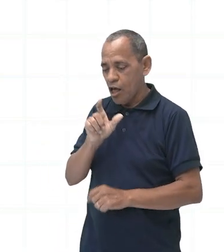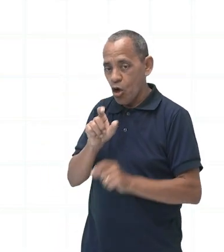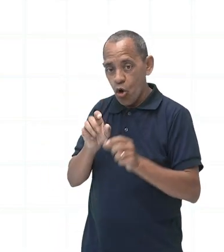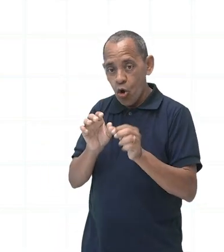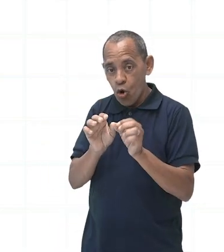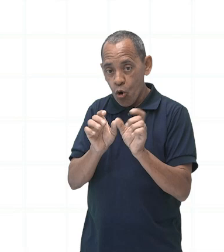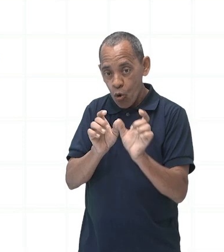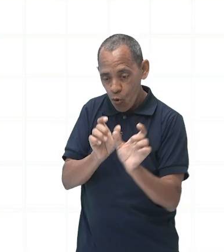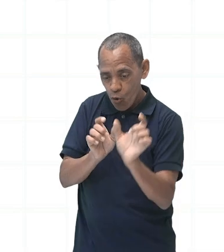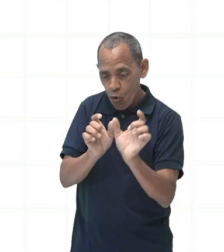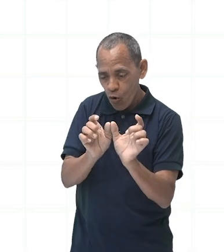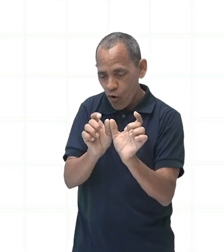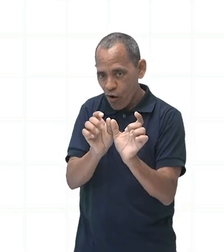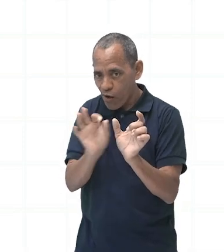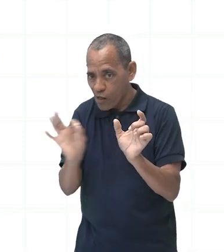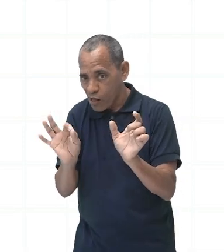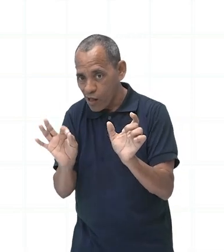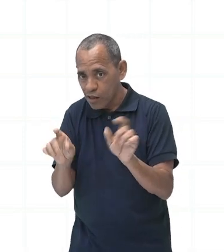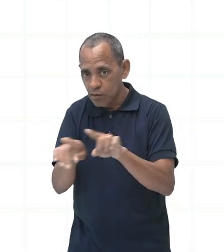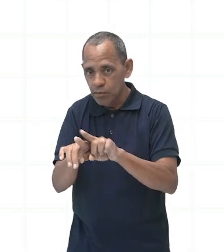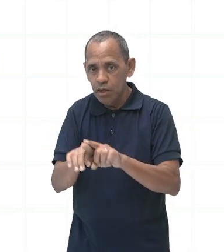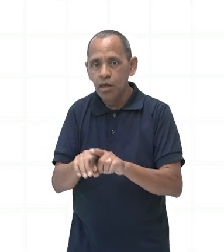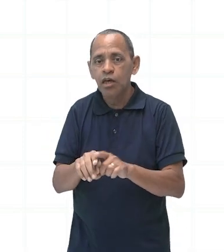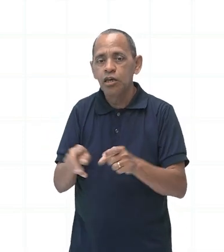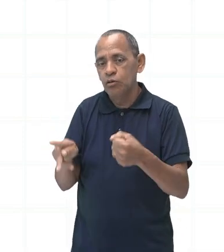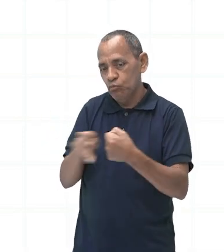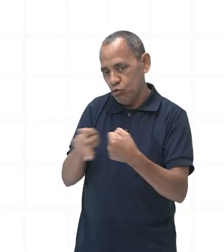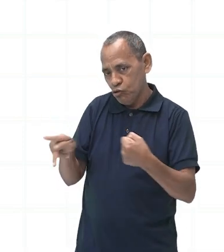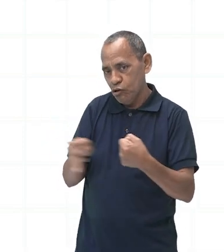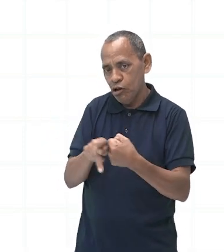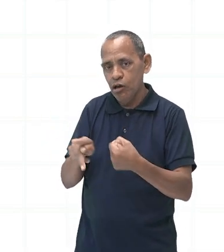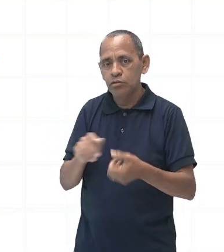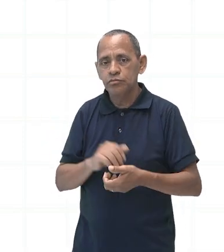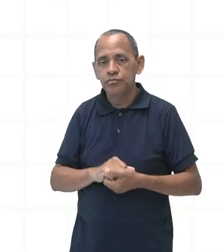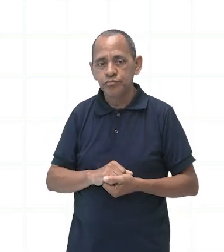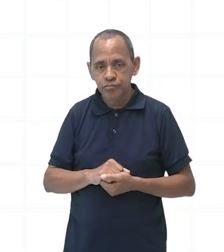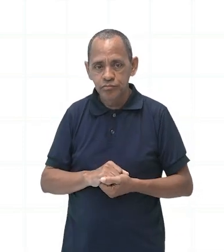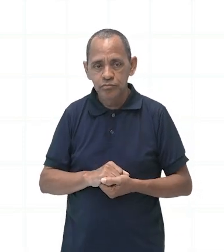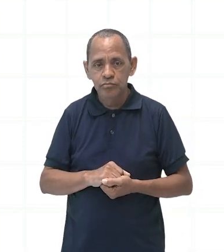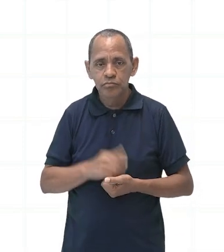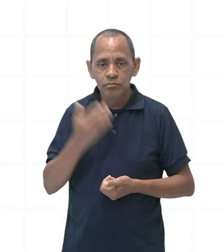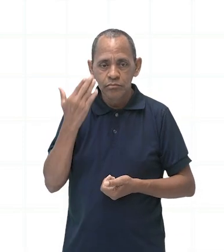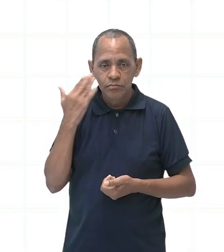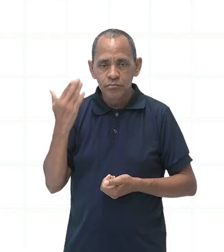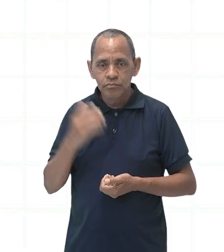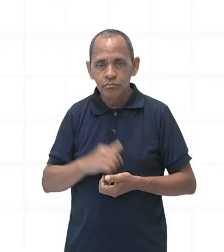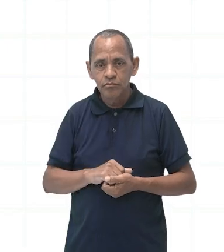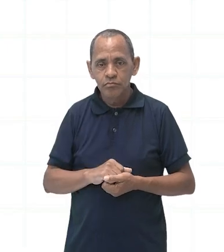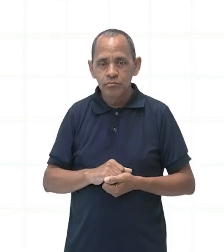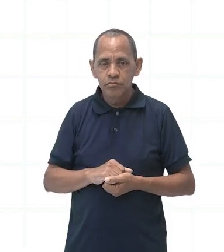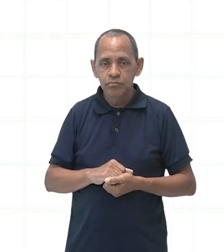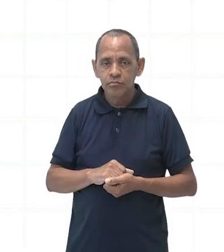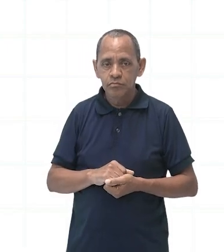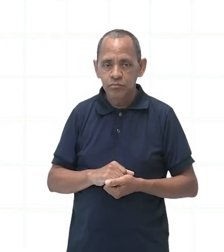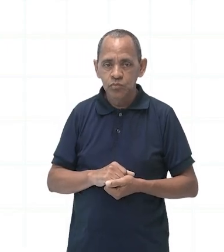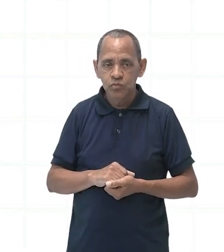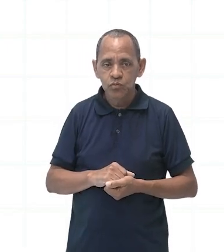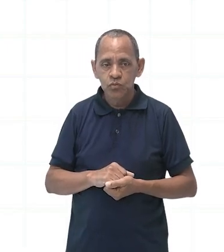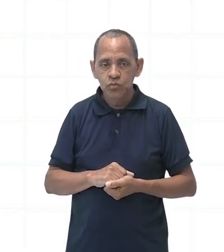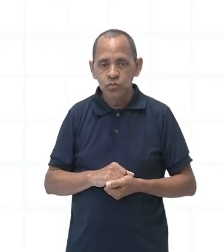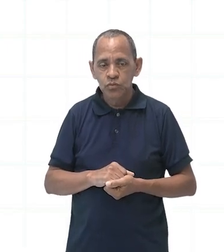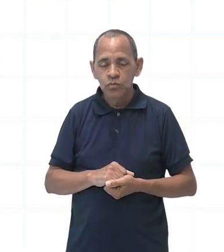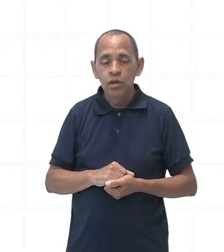são orientadas pelos seus pais é predicado, tá? E aí eu pergunto, nessa situação aqui desta segunda